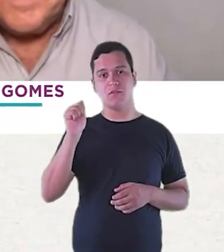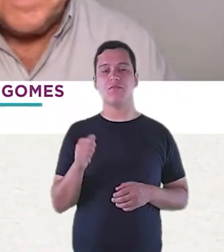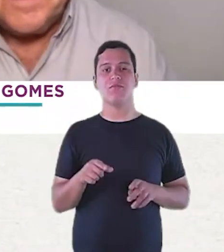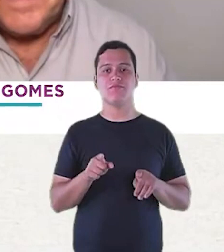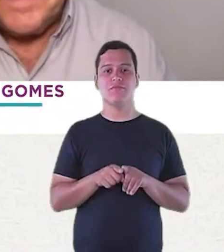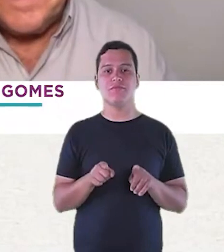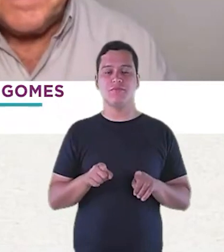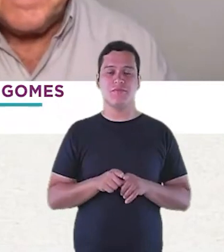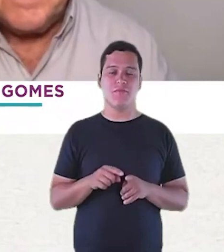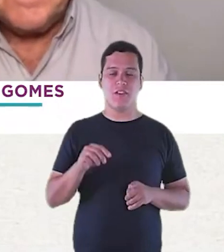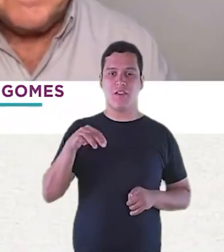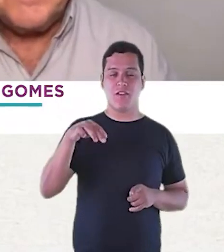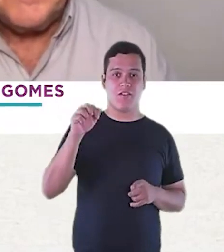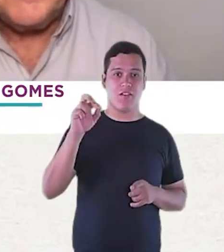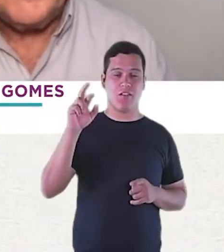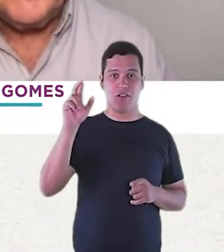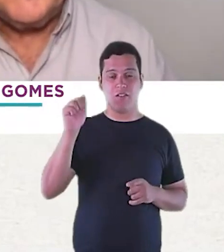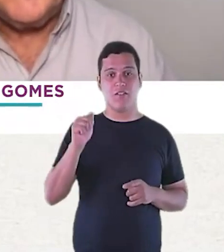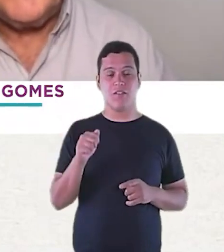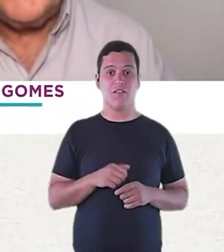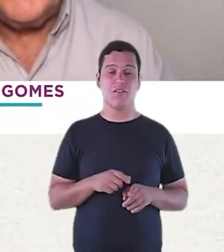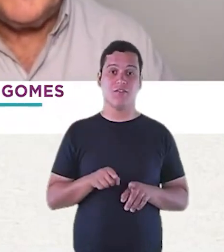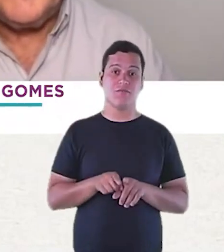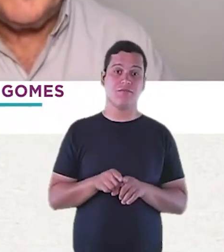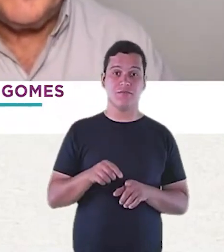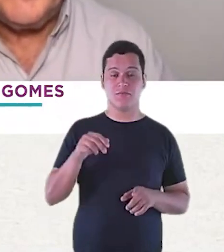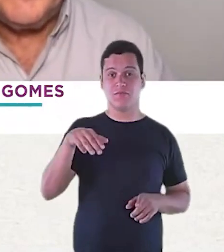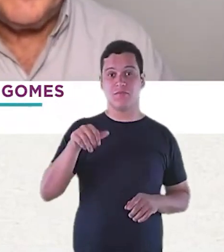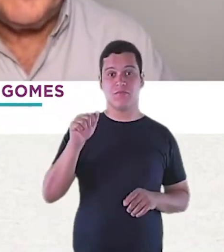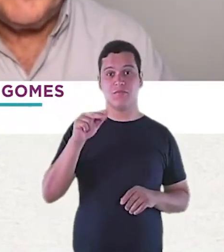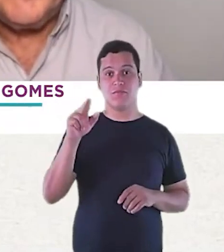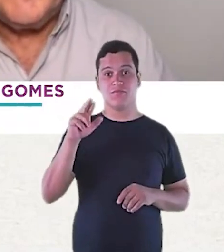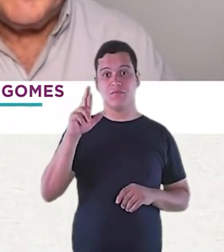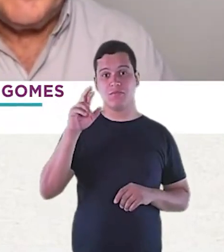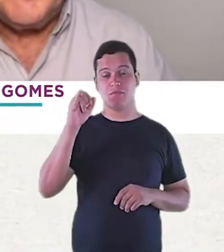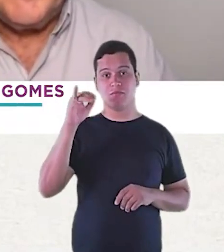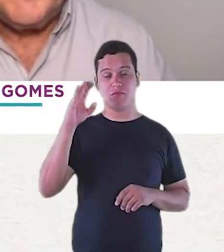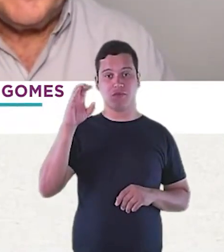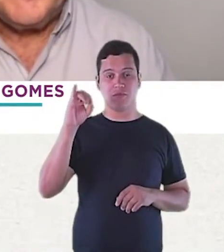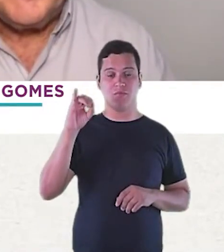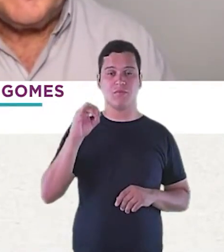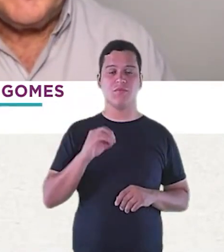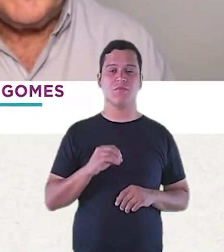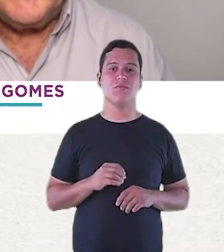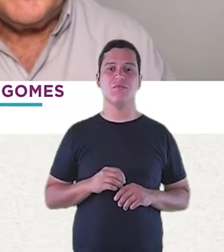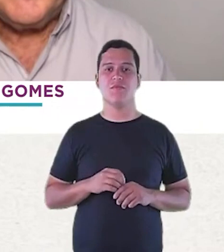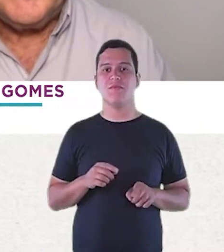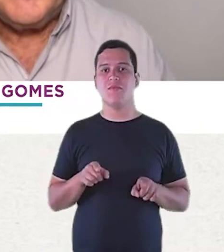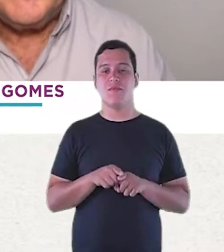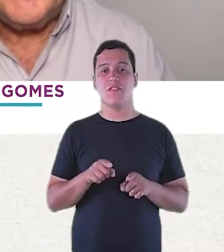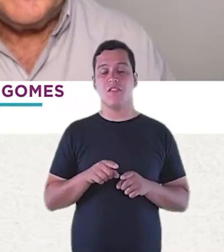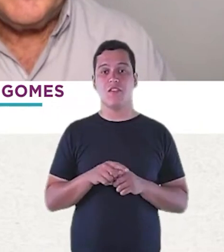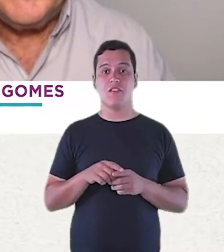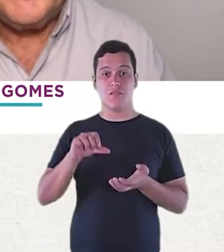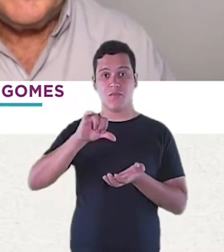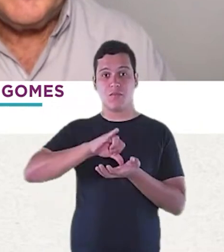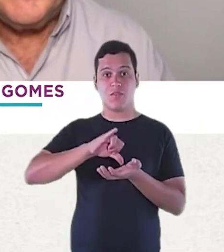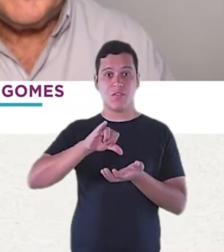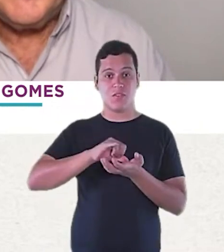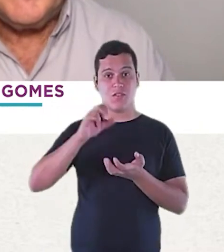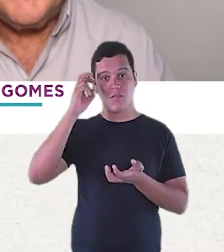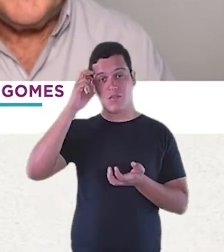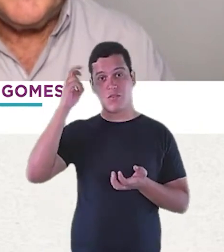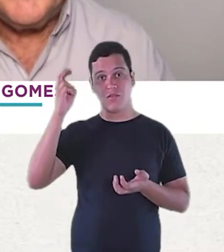Arruda, Maurício Andrés, querido, dá um beijo na pá, a família toda. Centro Cultural Brasil, Estados Unidos da